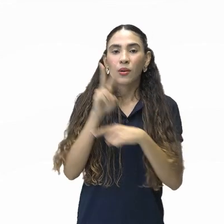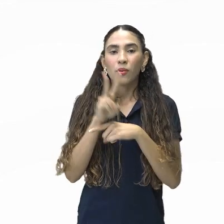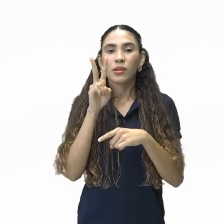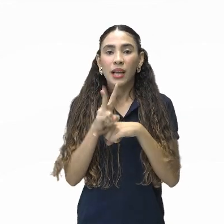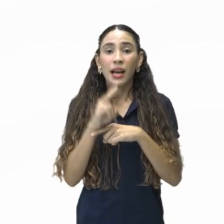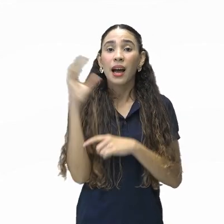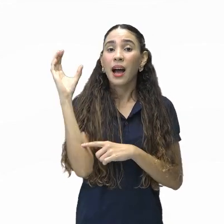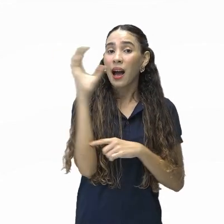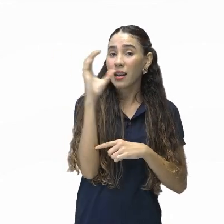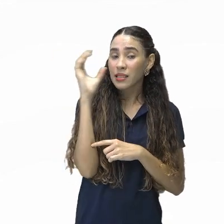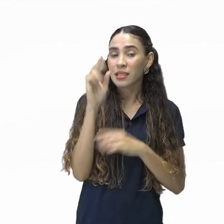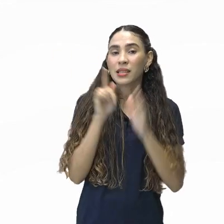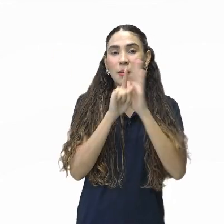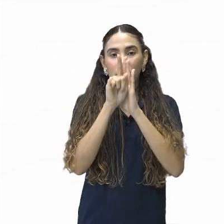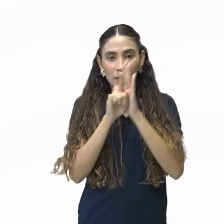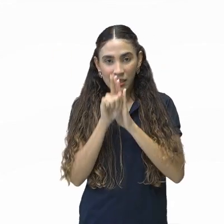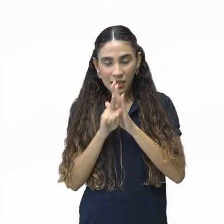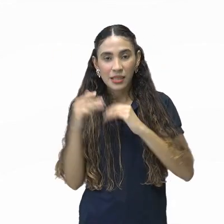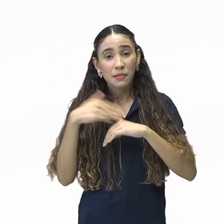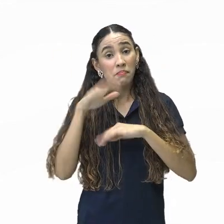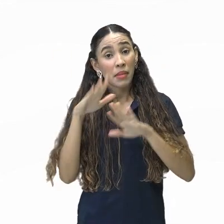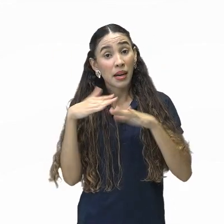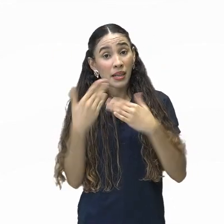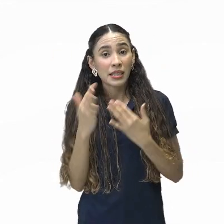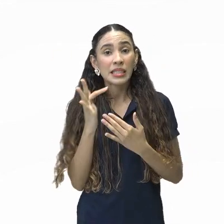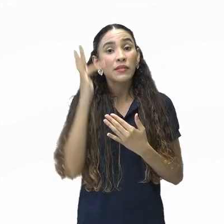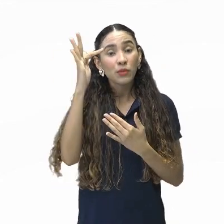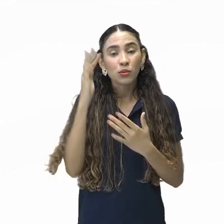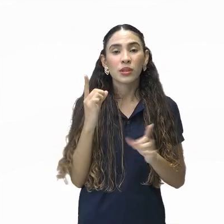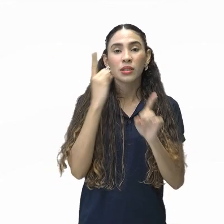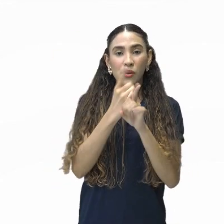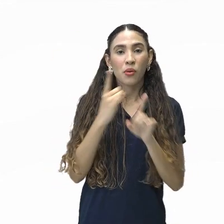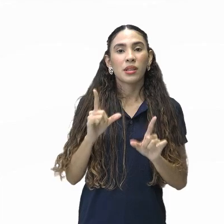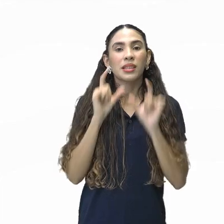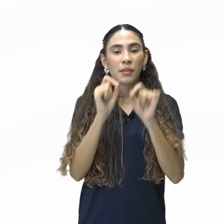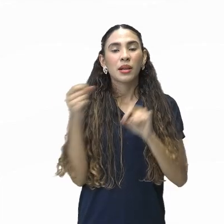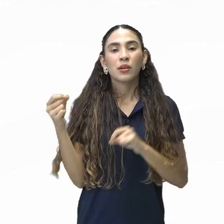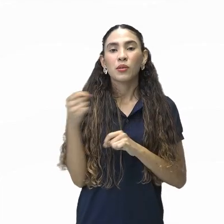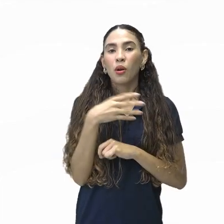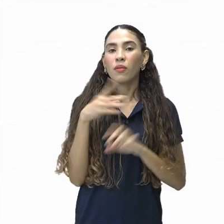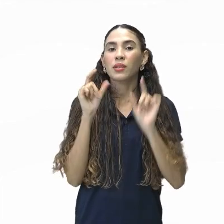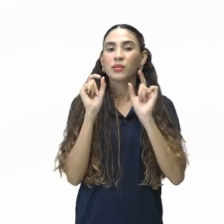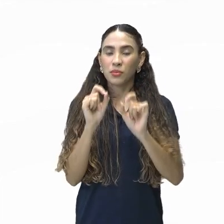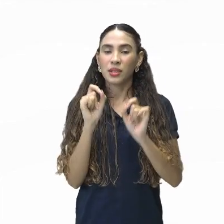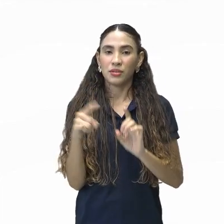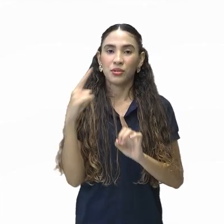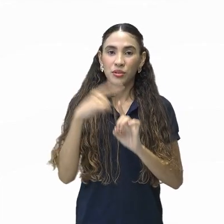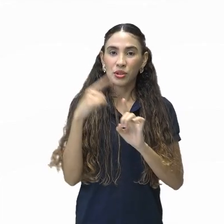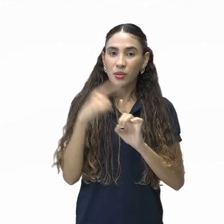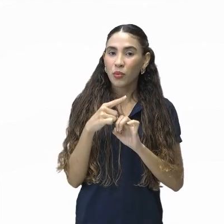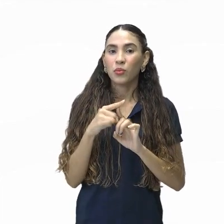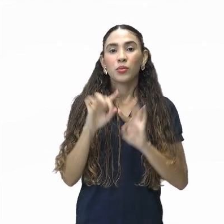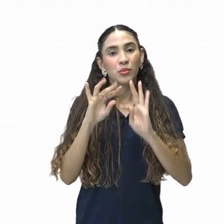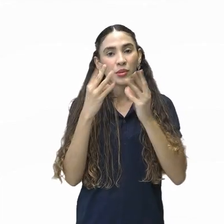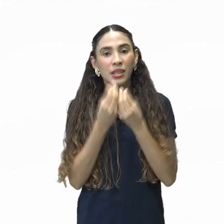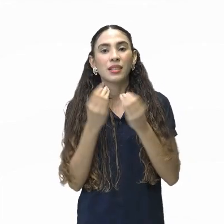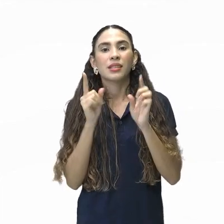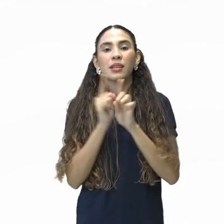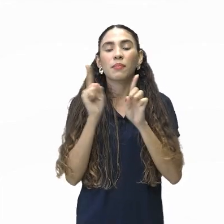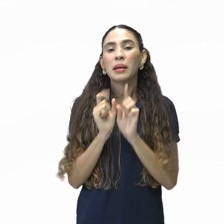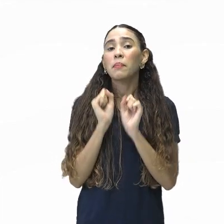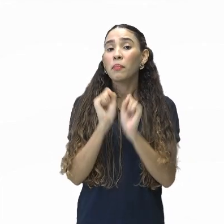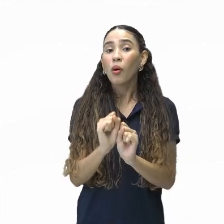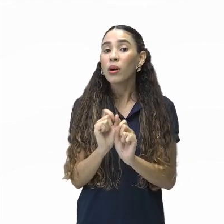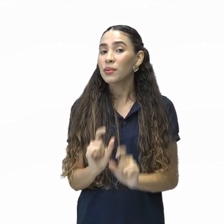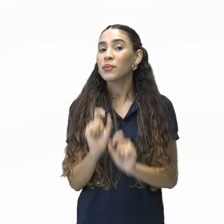que a ciência pesquise ainda mais e, quem sabe, descubra, né, novas fórmulas, novas substâncias que podem